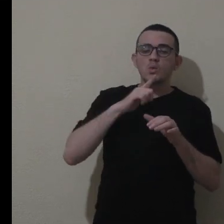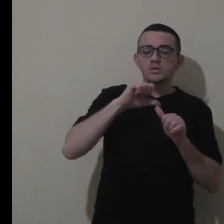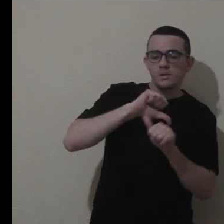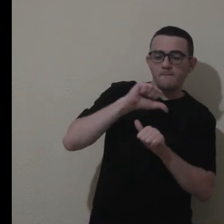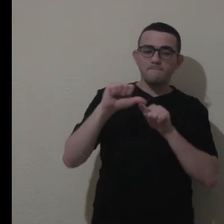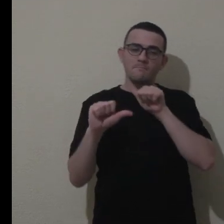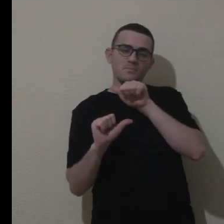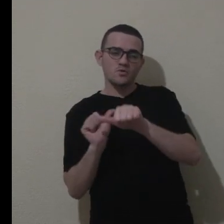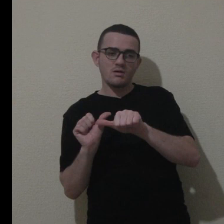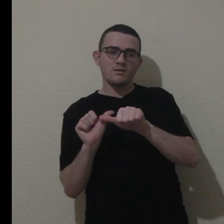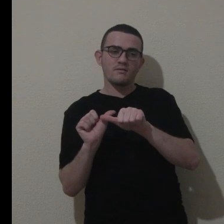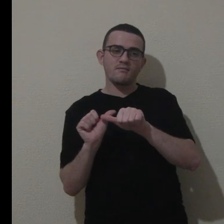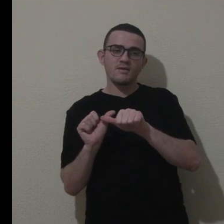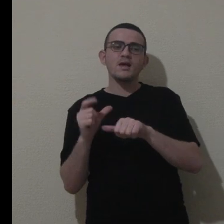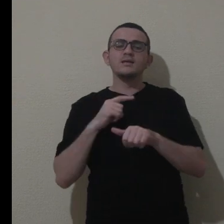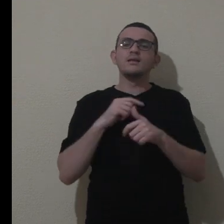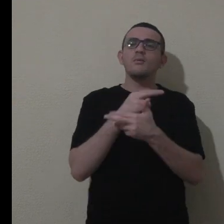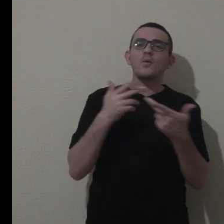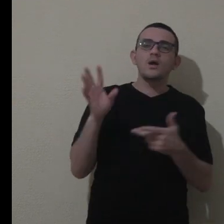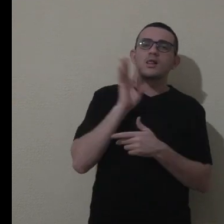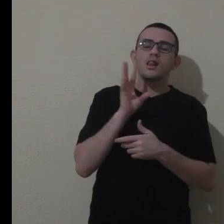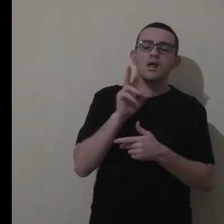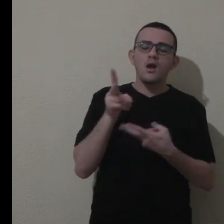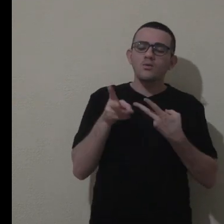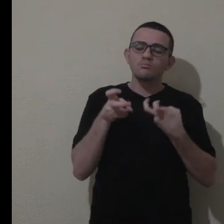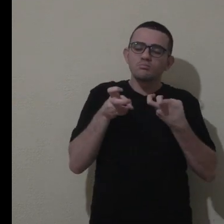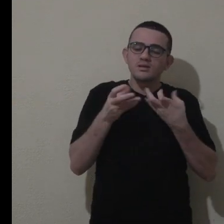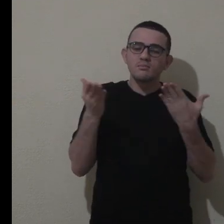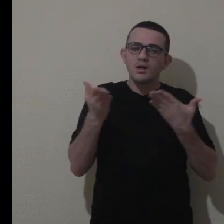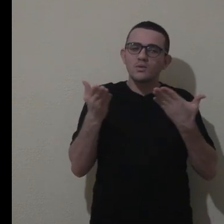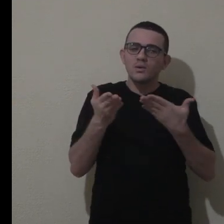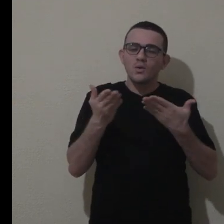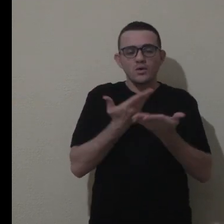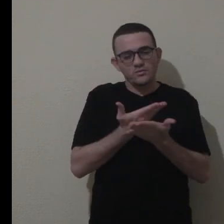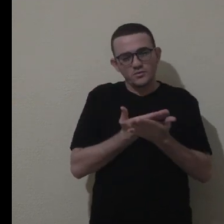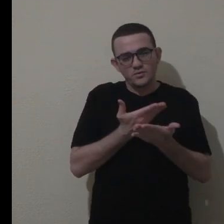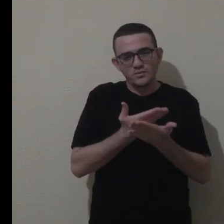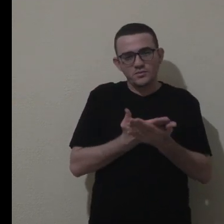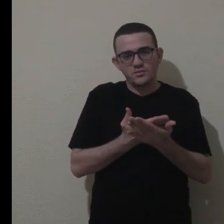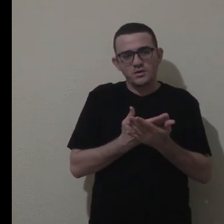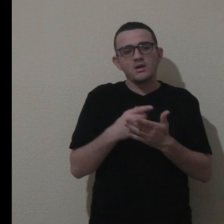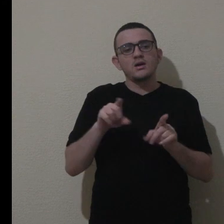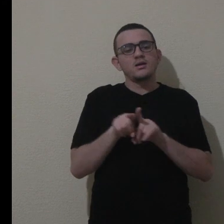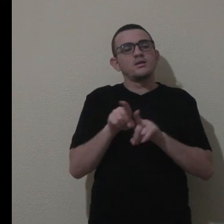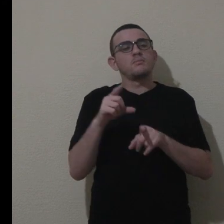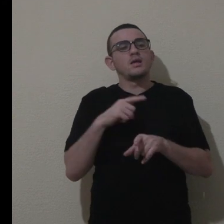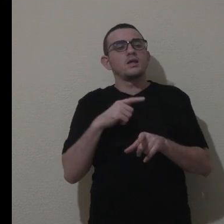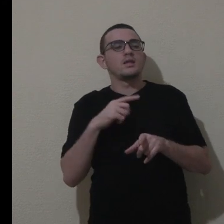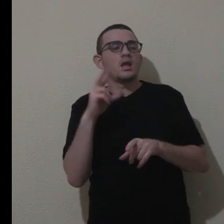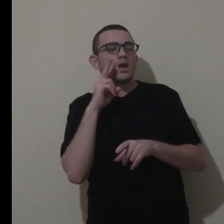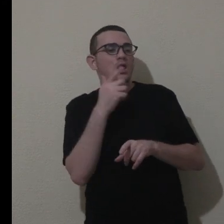a mudança. Né? Então, tem algumas coisas bacanas que estão vendo saindo do estudo. A rede visual,